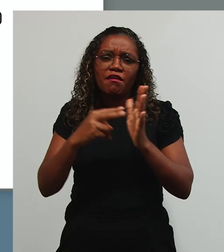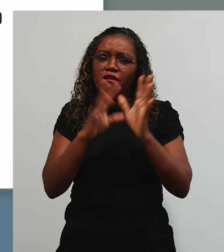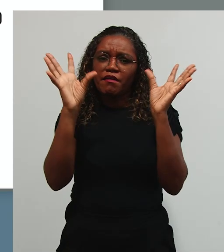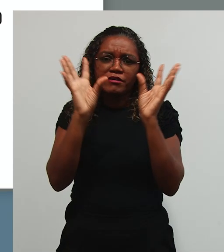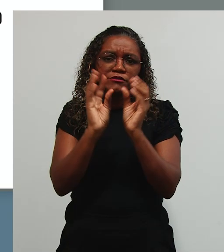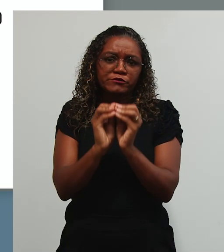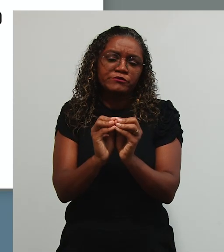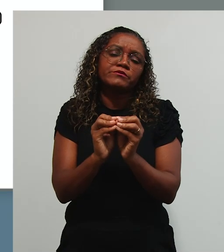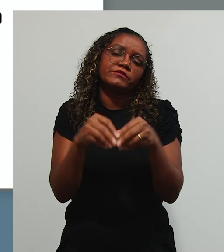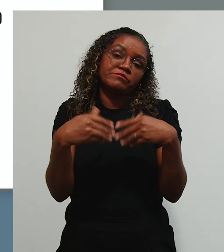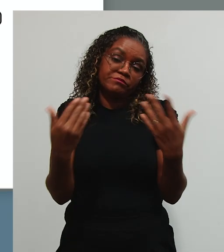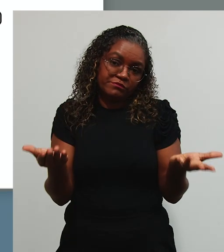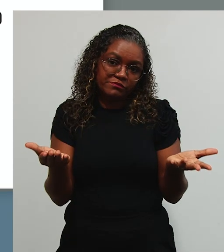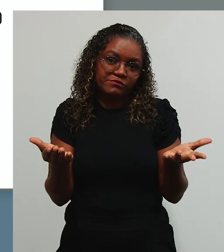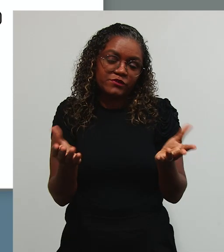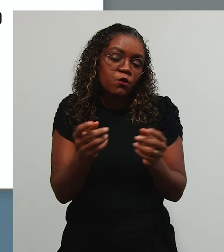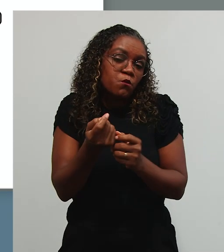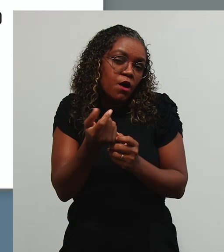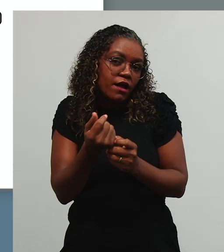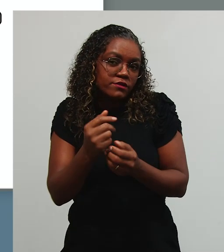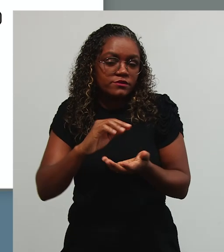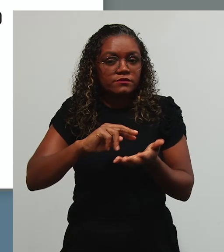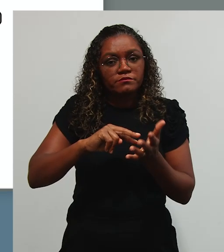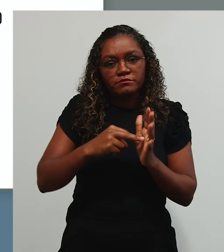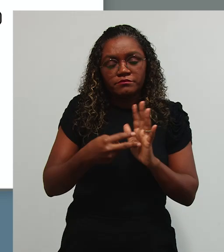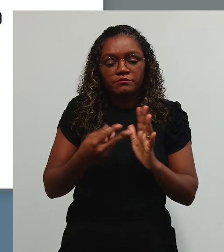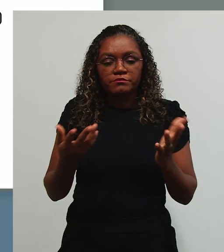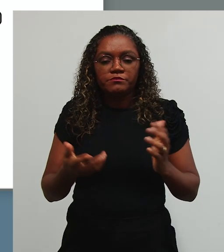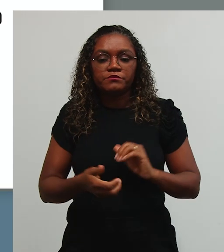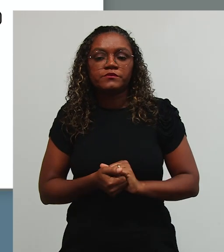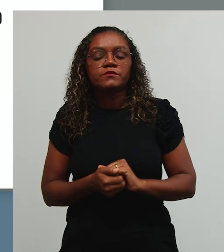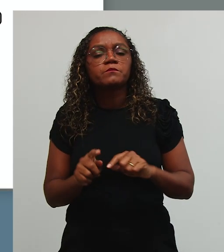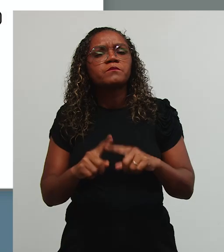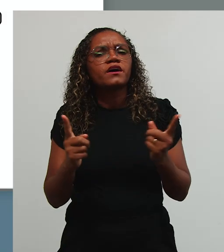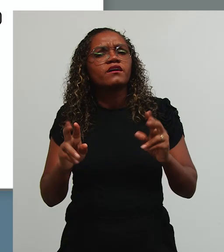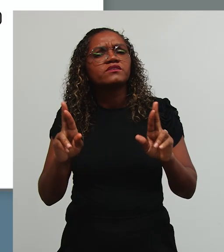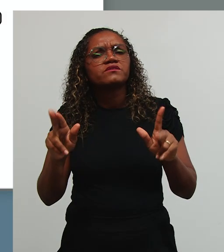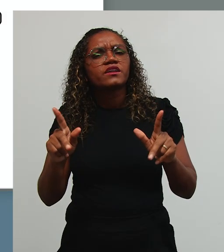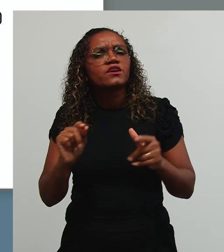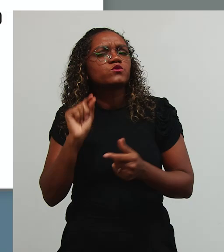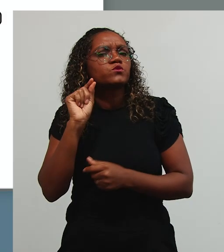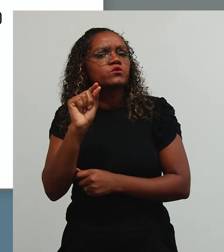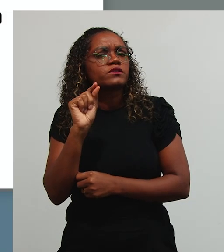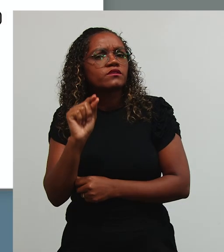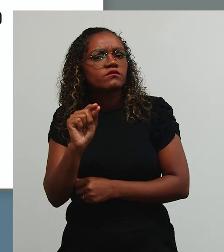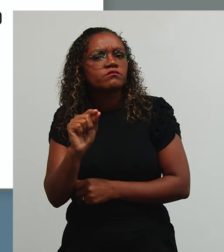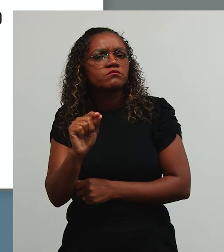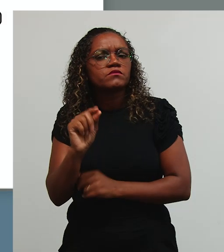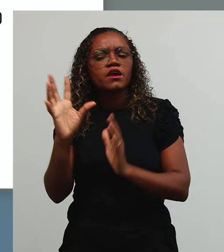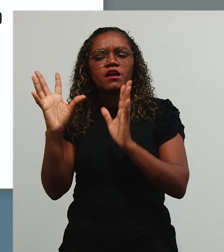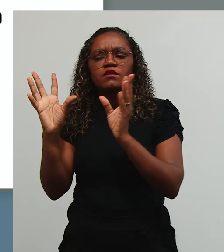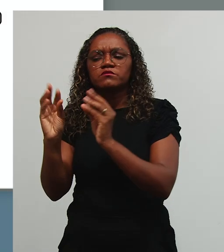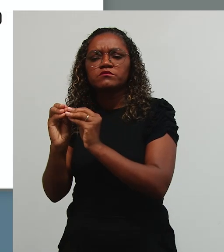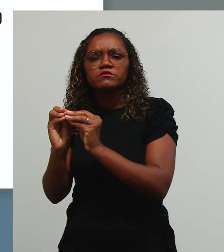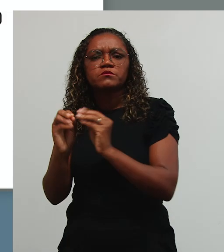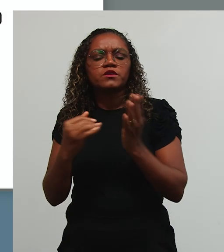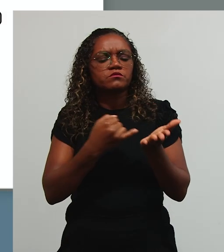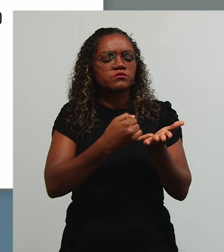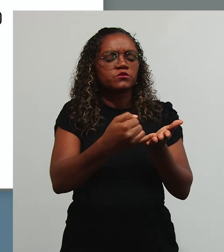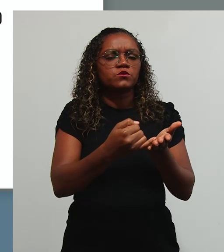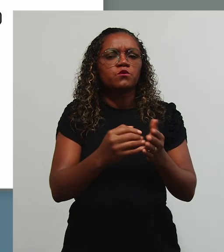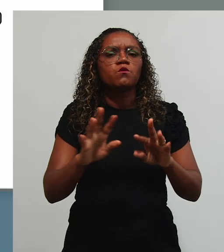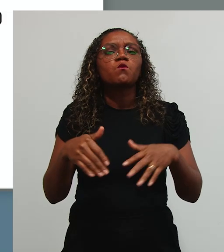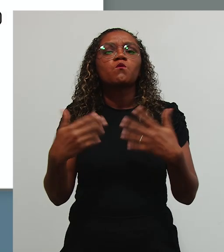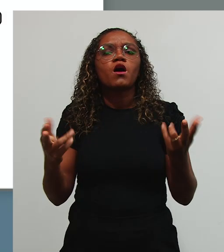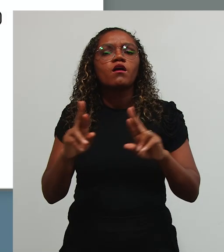É quase um resumo. Quase um resumo. Então, a diferença do resumo para a introdução é